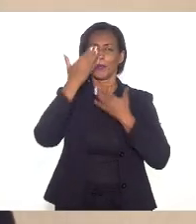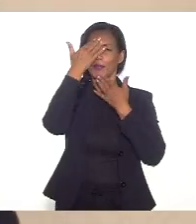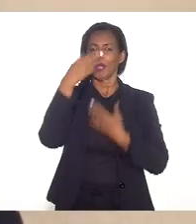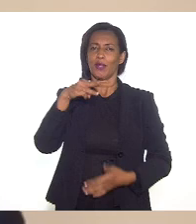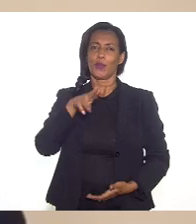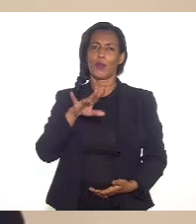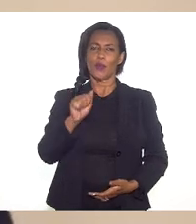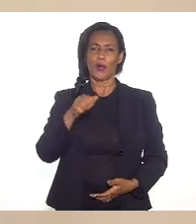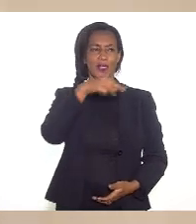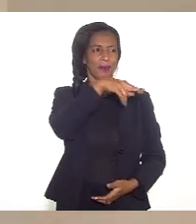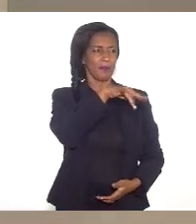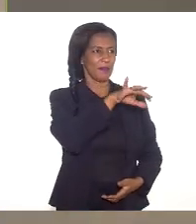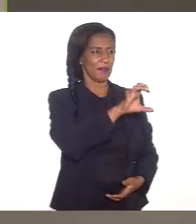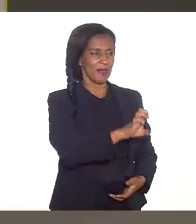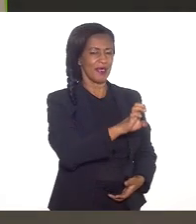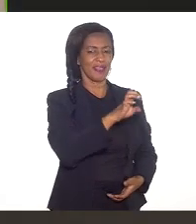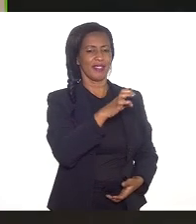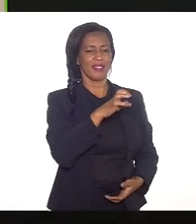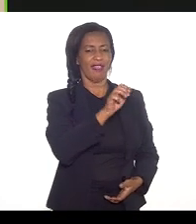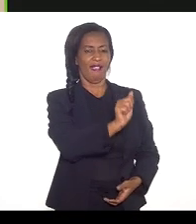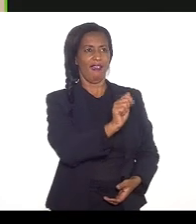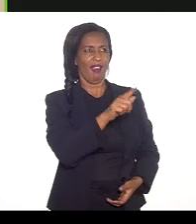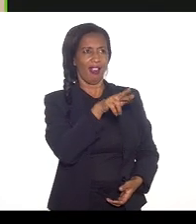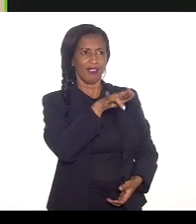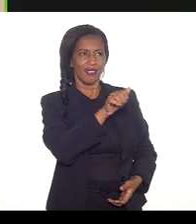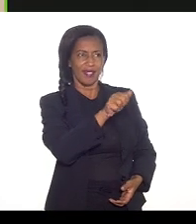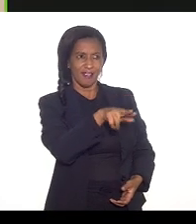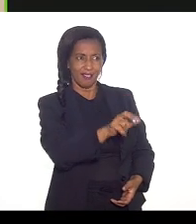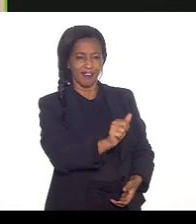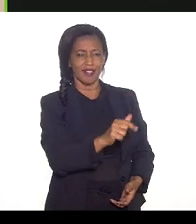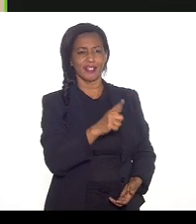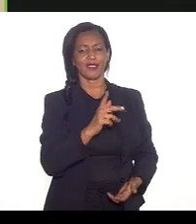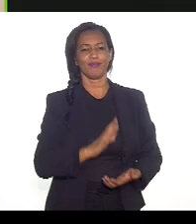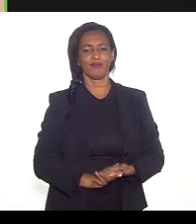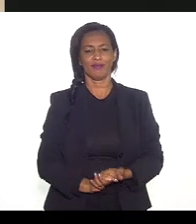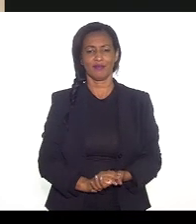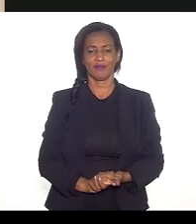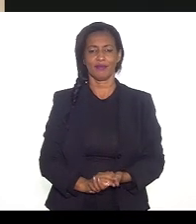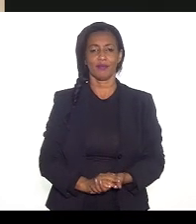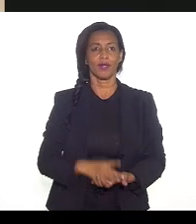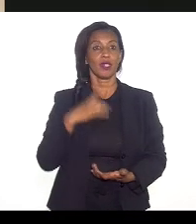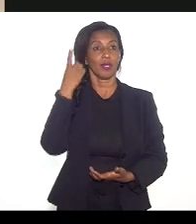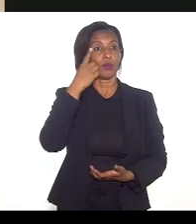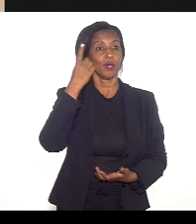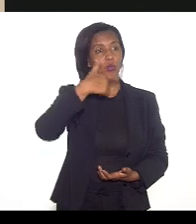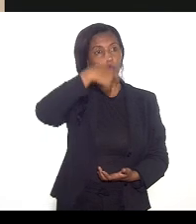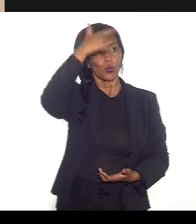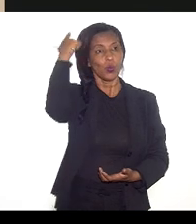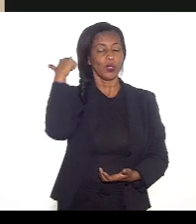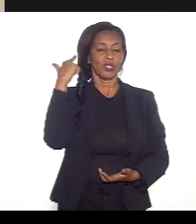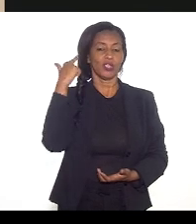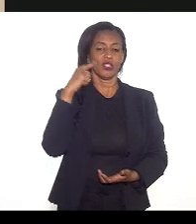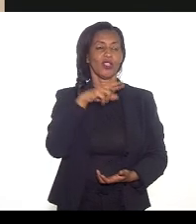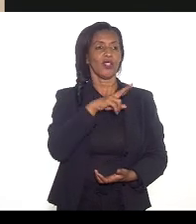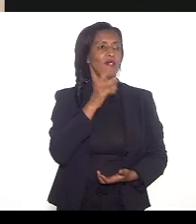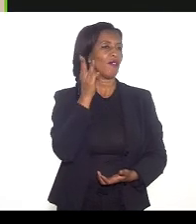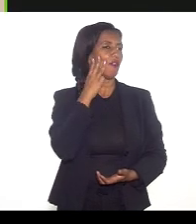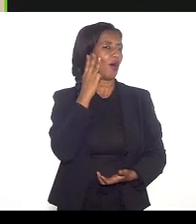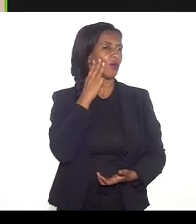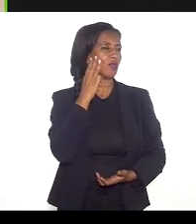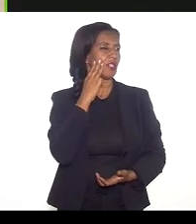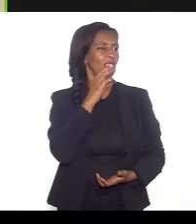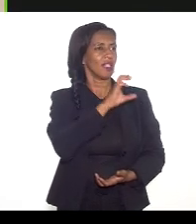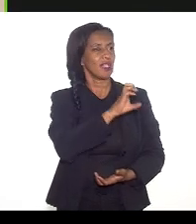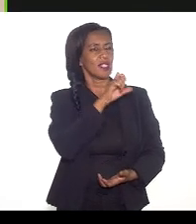Obrigado, Mink. Obrigado, Adriana Baltazar, se encontra aqui conosco, logada também. deputado Luiz Paulo, deputado Valdec,